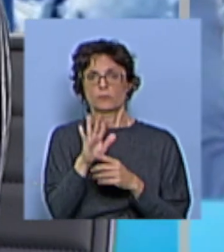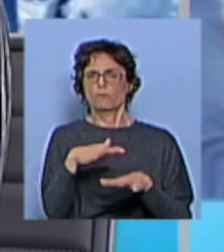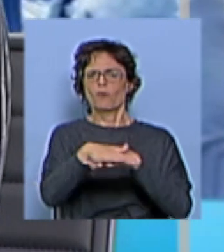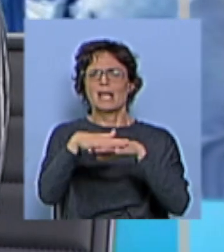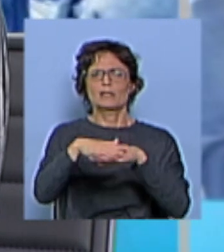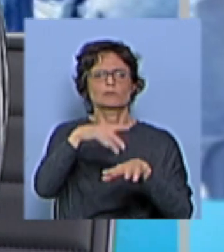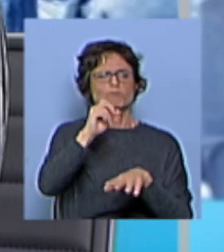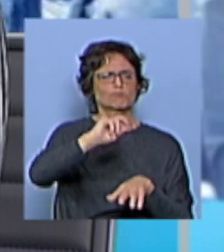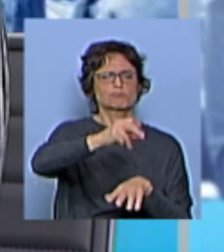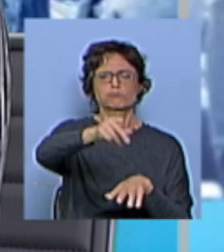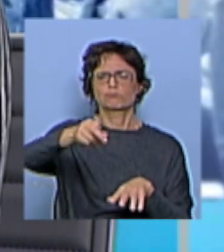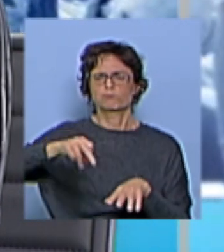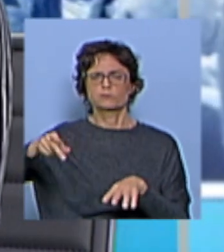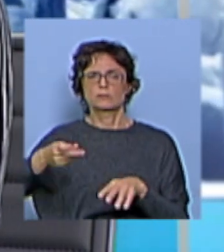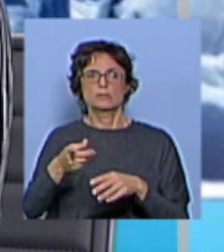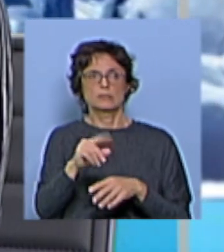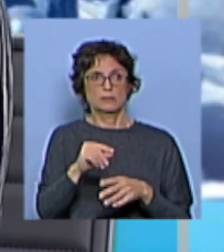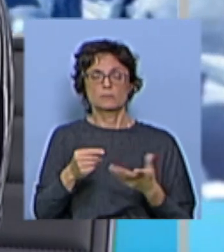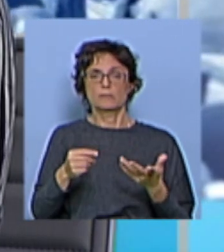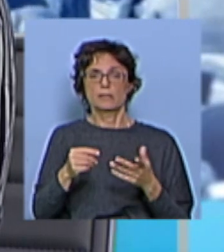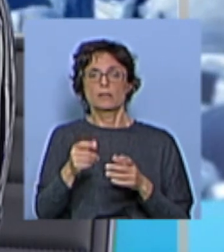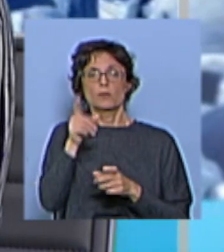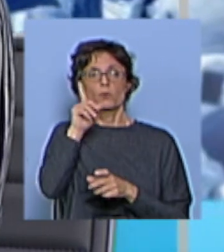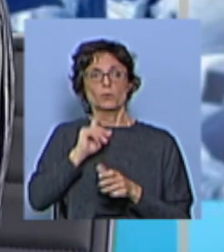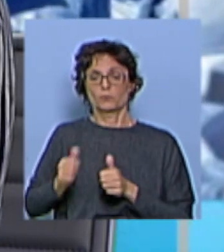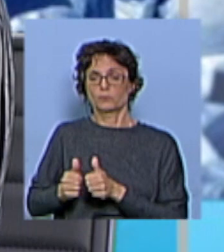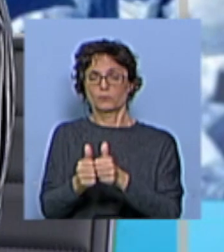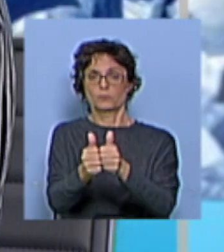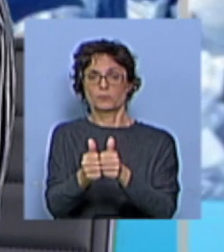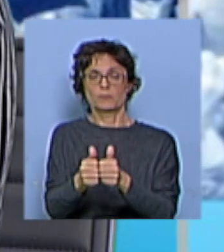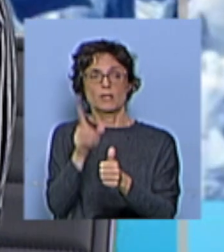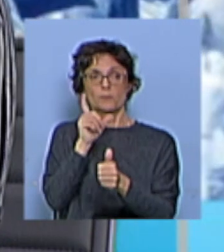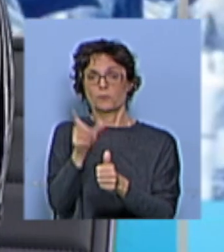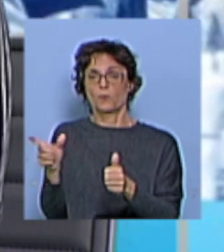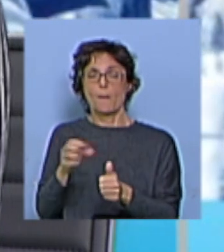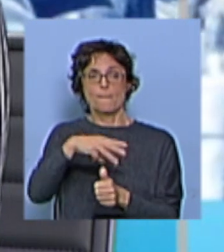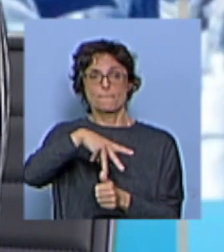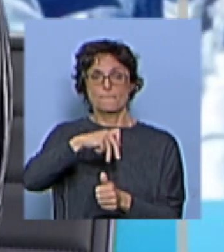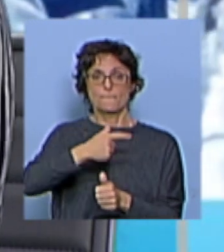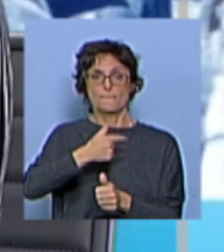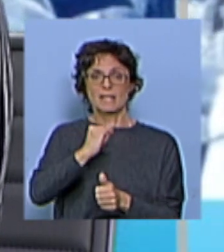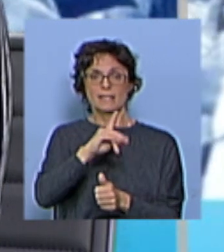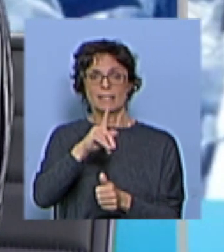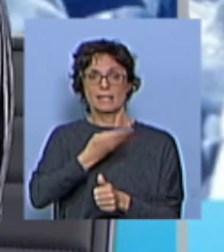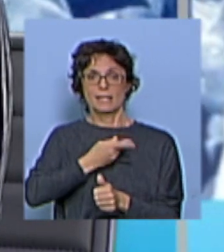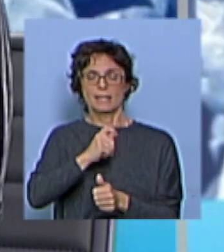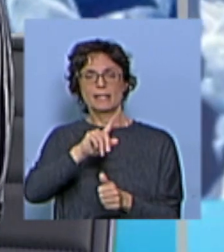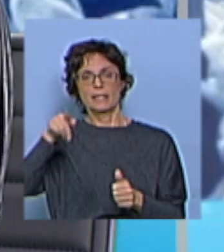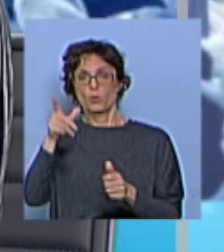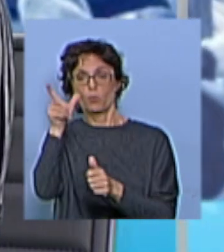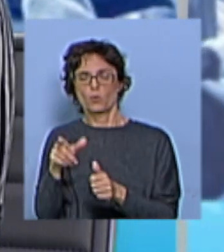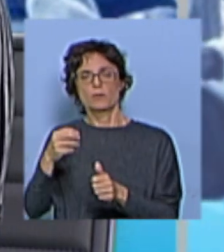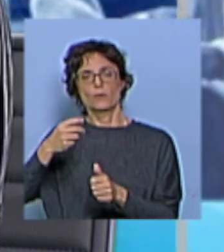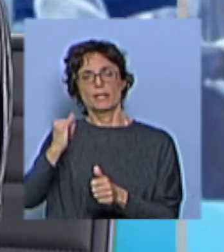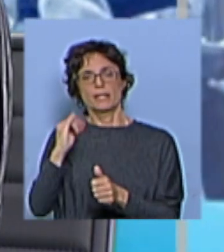acompanhámos a Matilde, também a Inês, e depois em Moçambique, o Andrade, todos eles. Fomos ao lugar onde eles